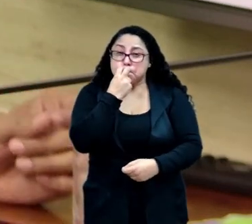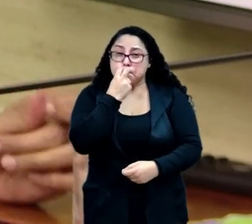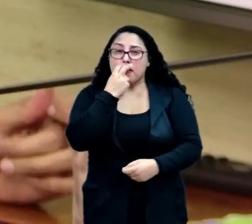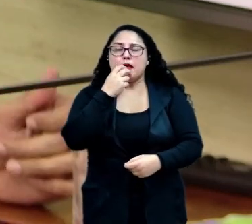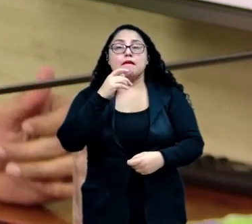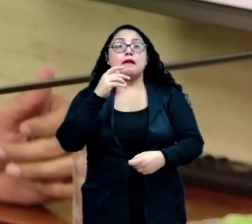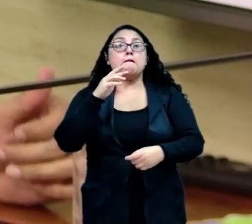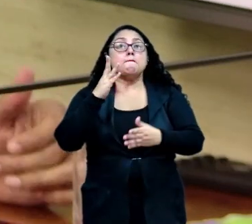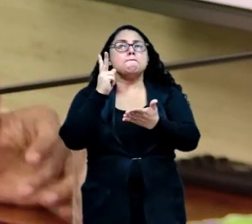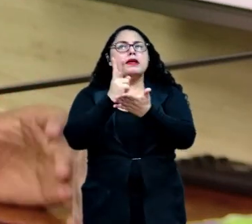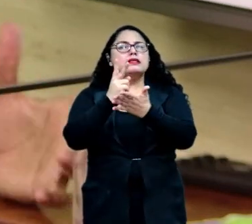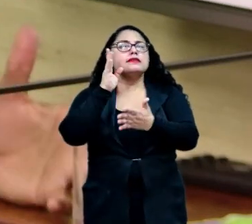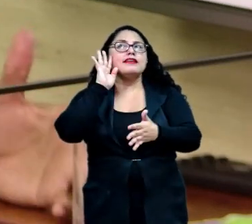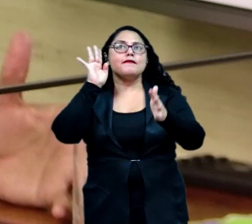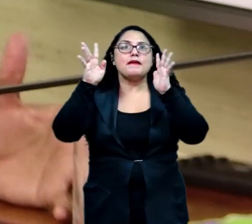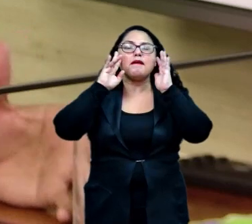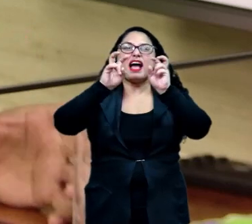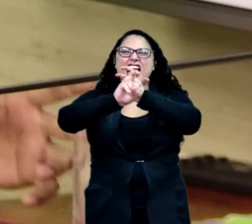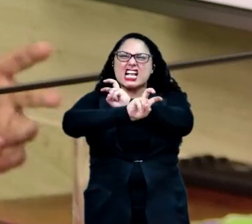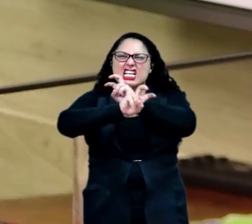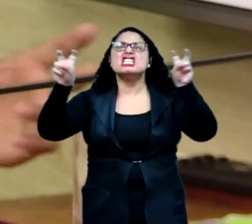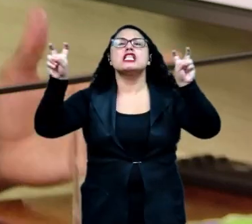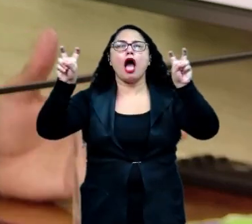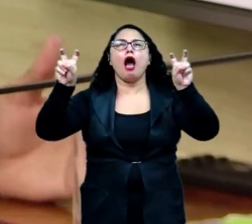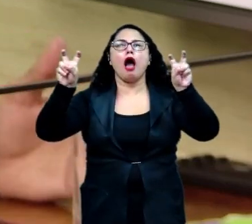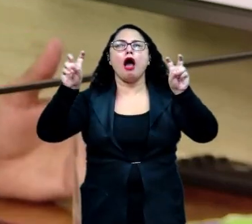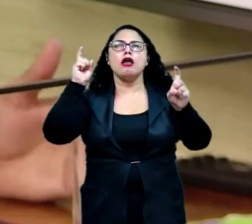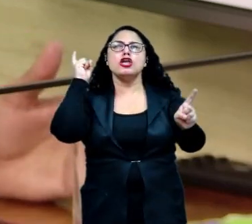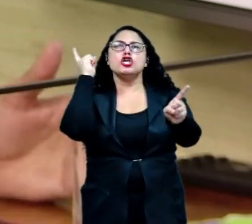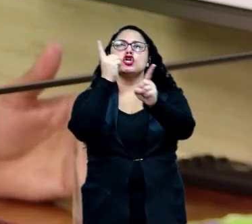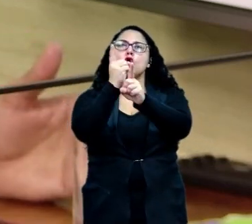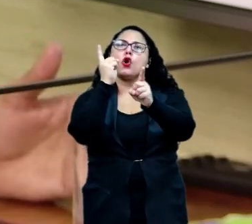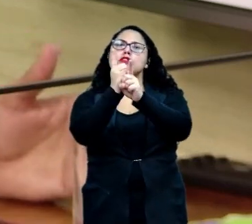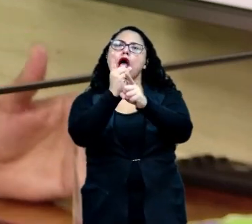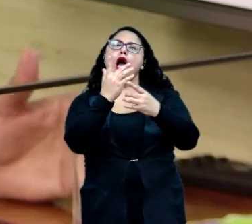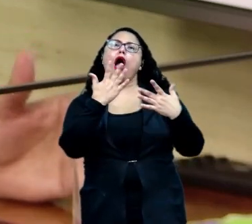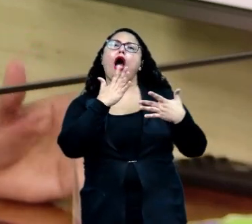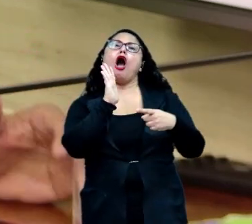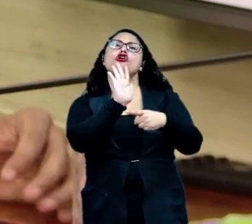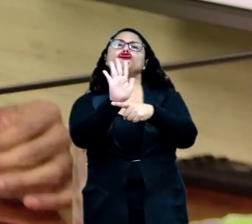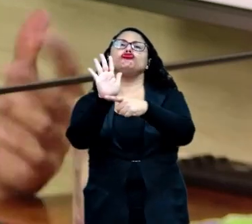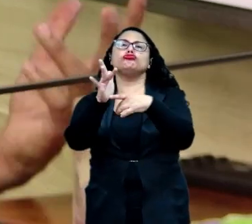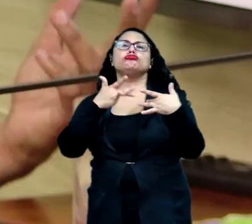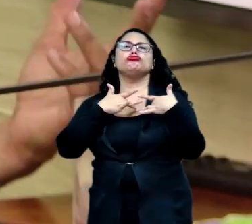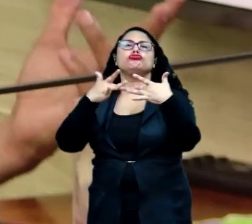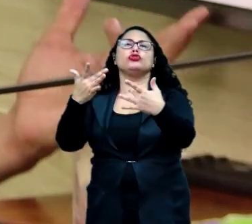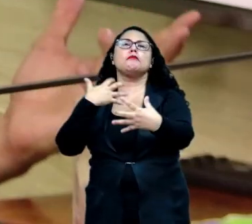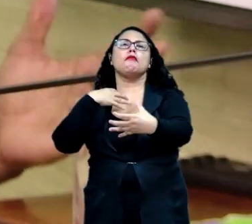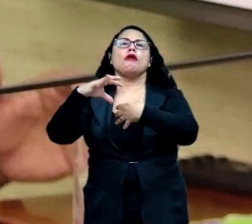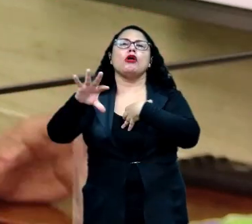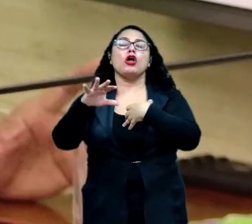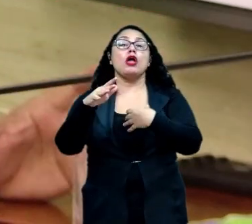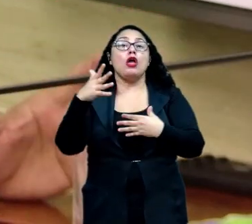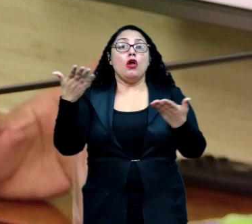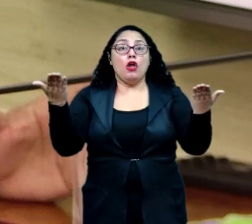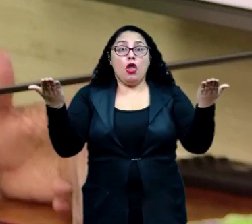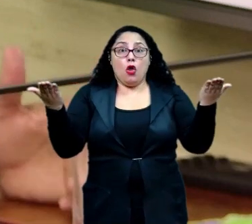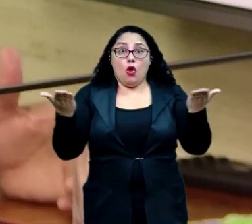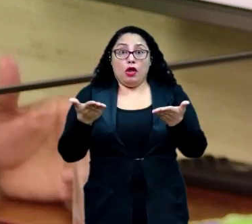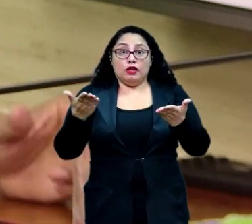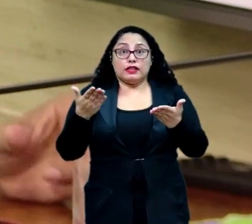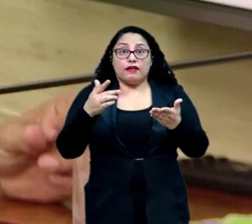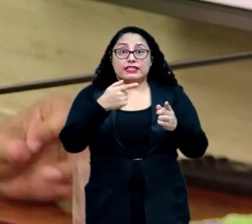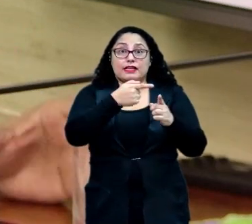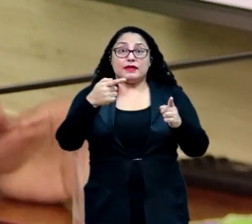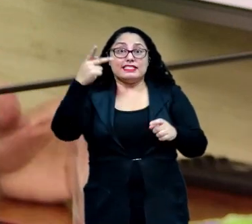sejam imaginários, para gritar e encontrar solidariedade no outro. Eu estava em São Paulo agora, na Semana